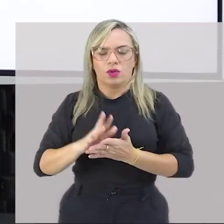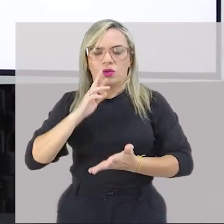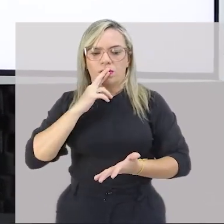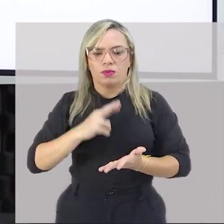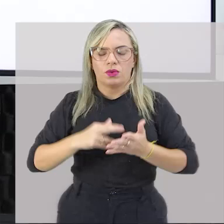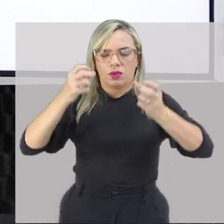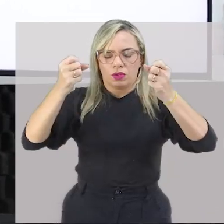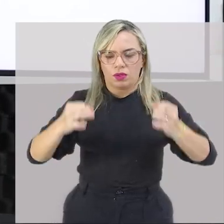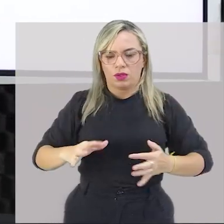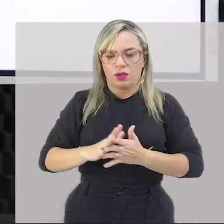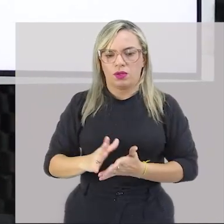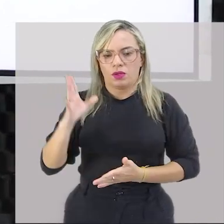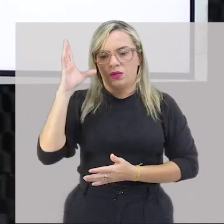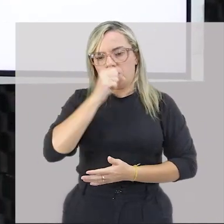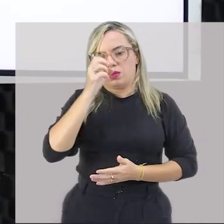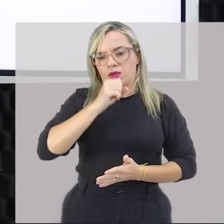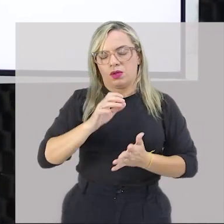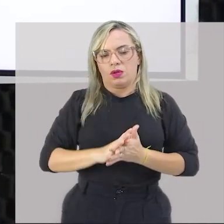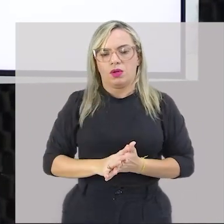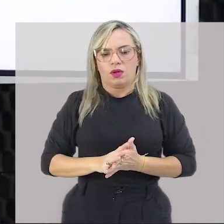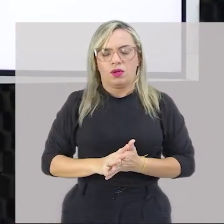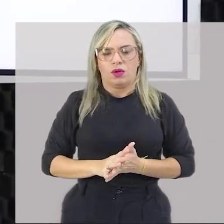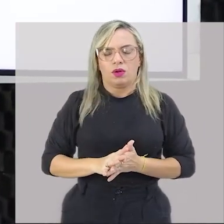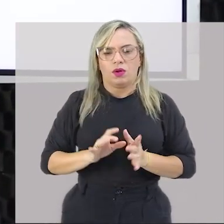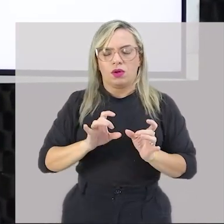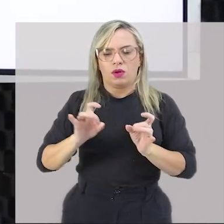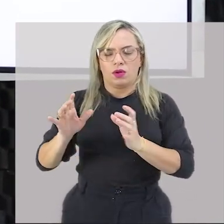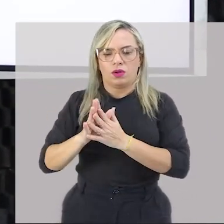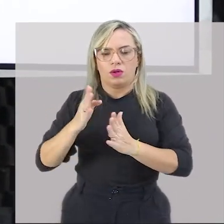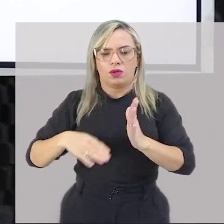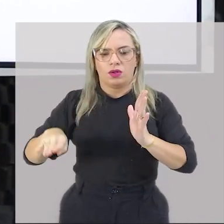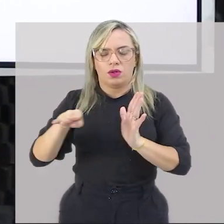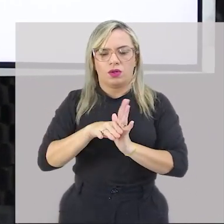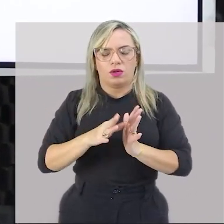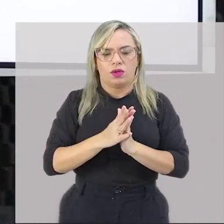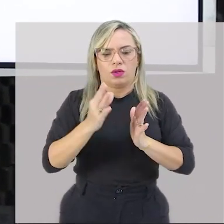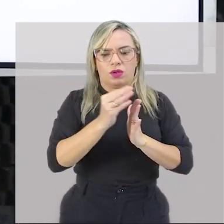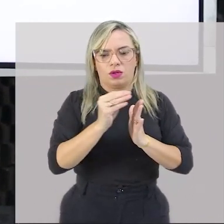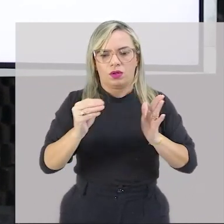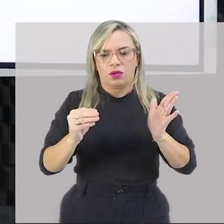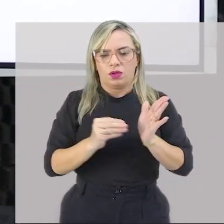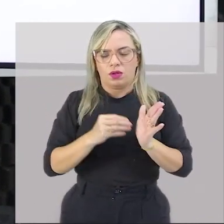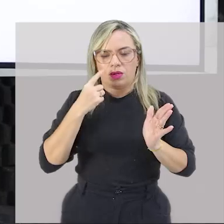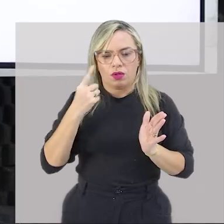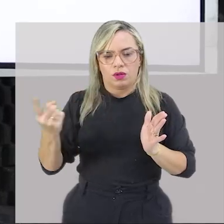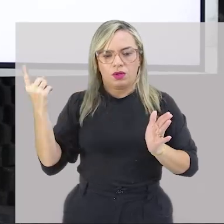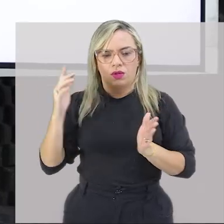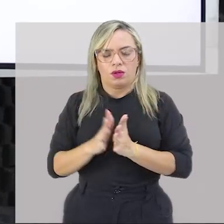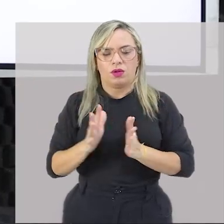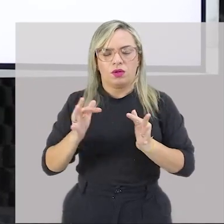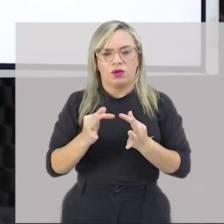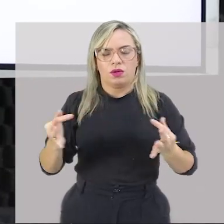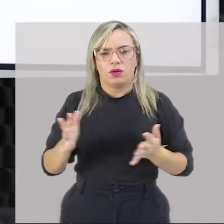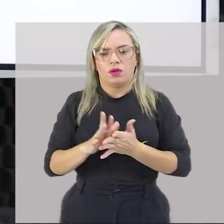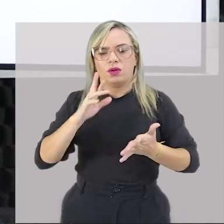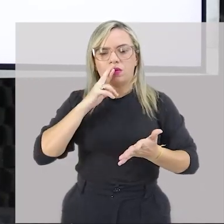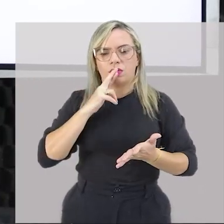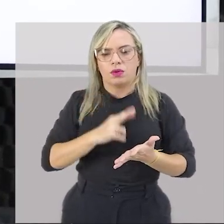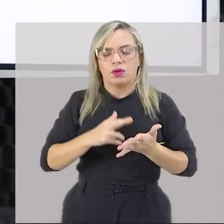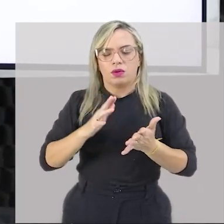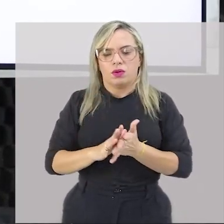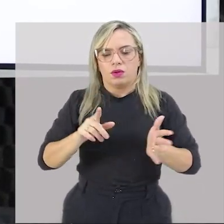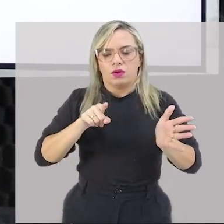eu explicaria tudo com mais detalhe para vocês de onde eu cheguei nesse assunto. Tá? Mas isso aqui é uma maneira simplificada de resolver essa